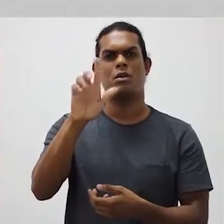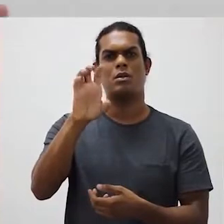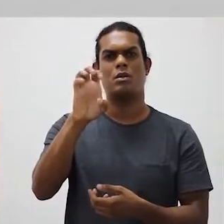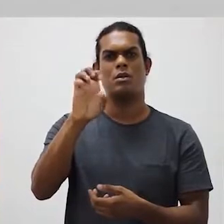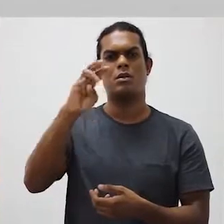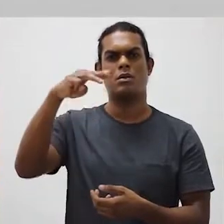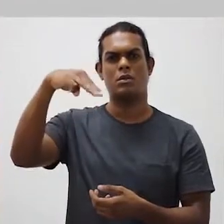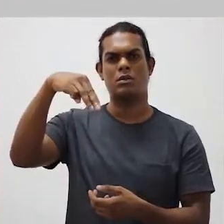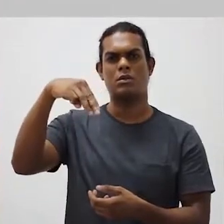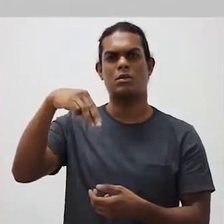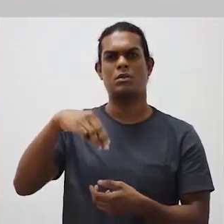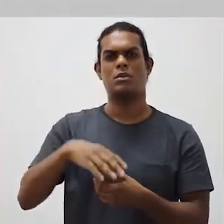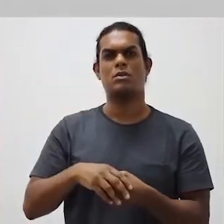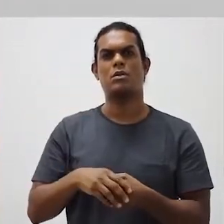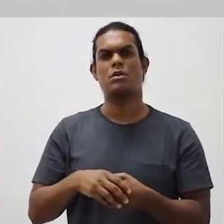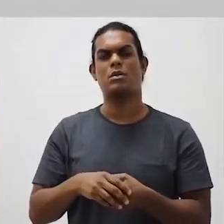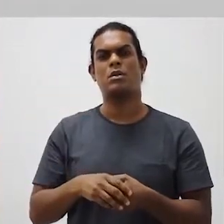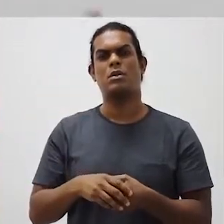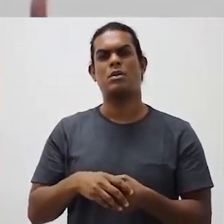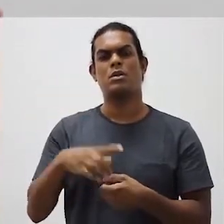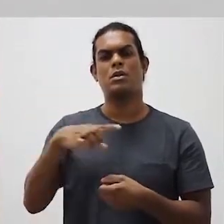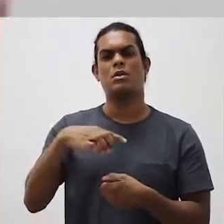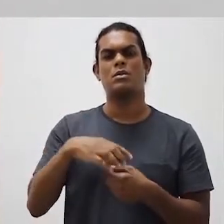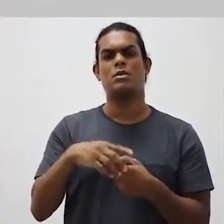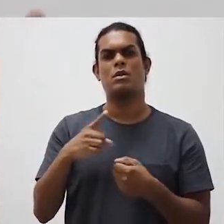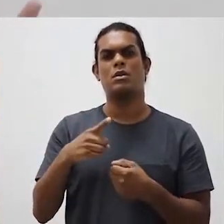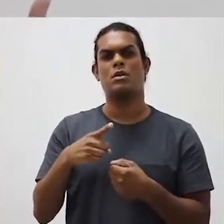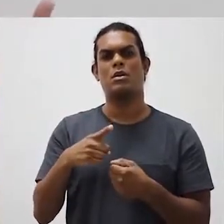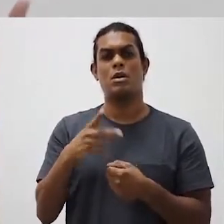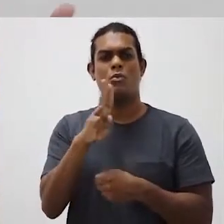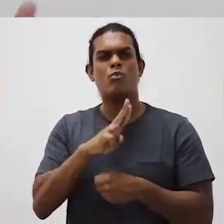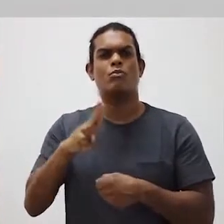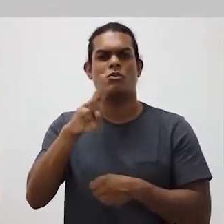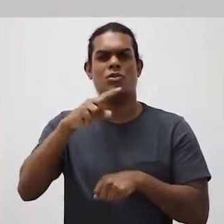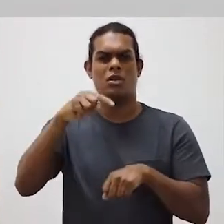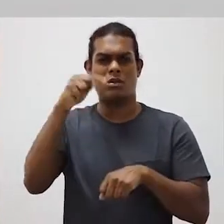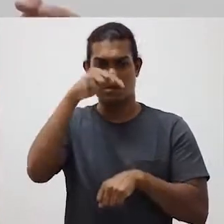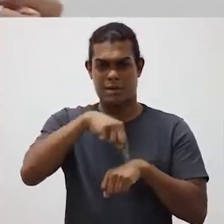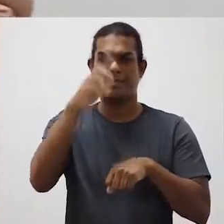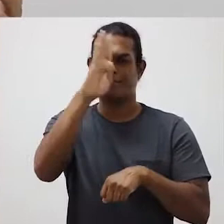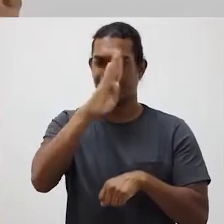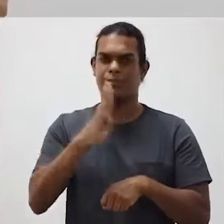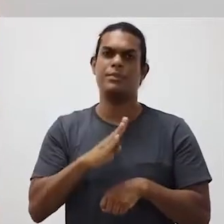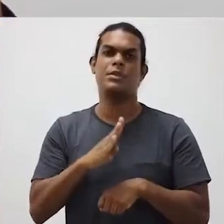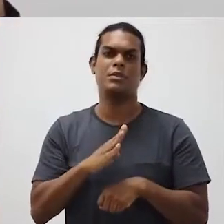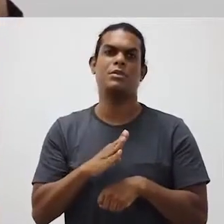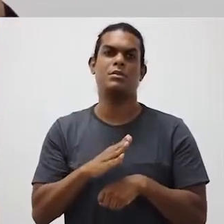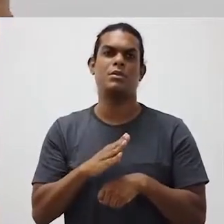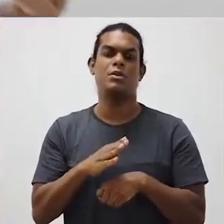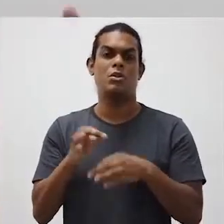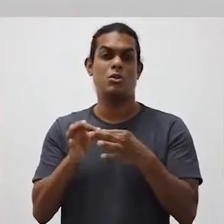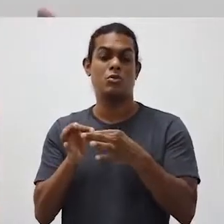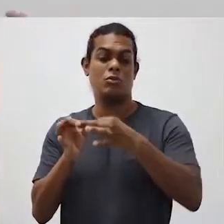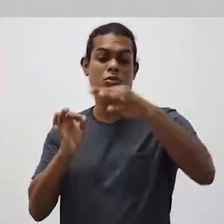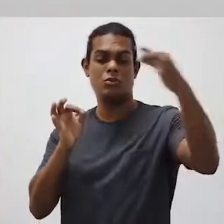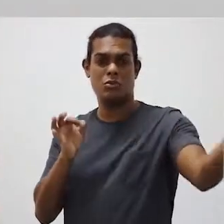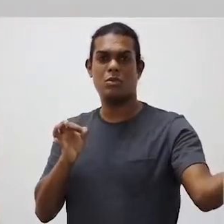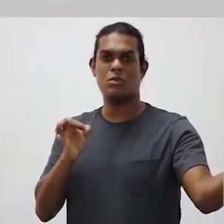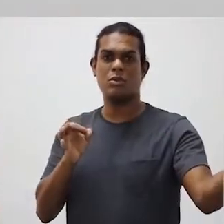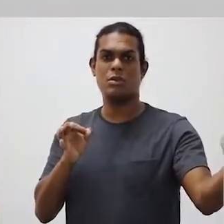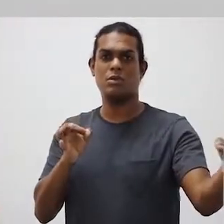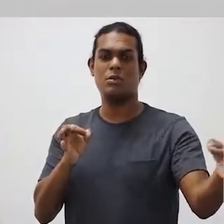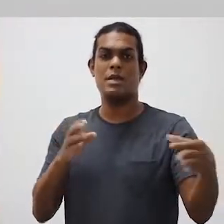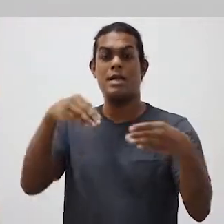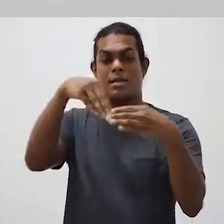distância. Essa cabotagem doméstica, muito utilizada aqui no Brasil, quando eu tenho um deslocamento no próprio país, de